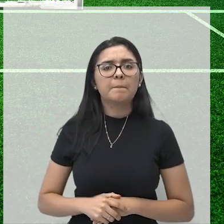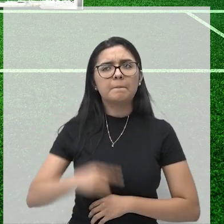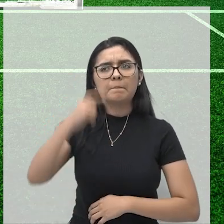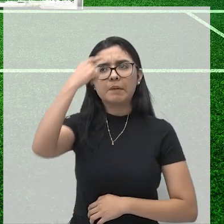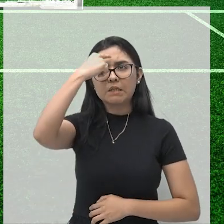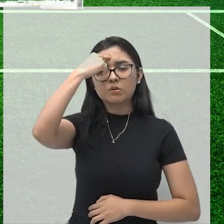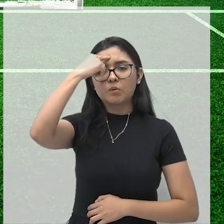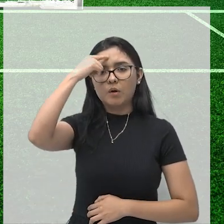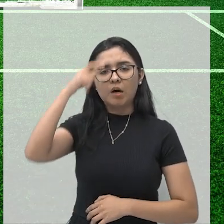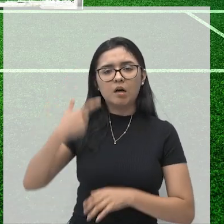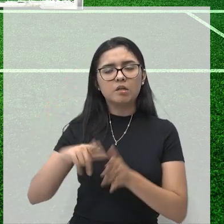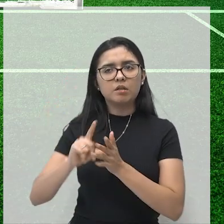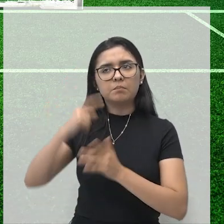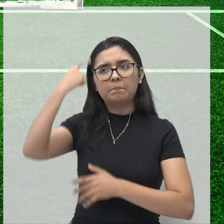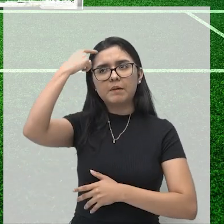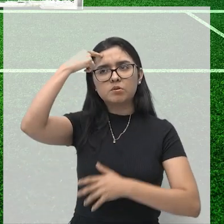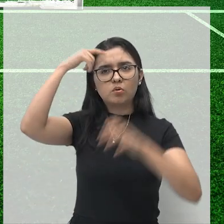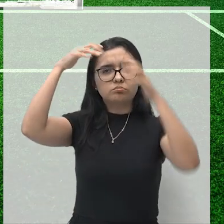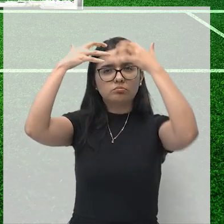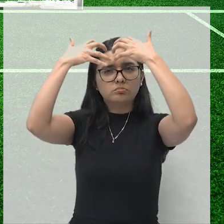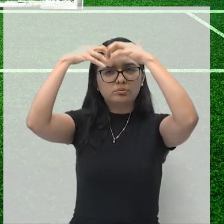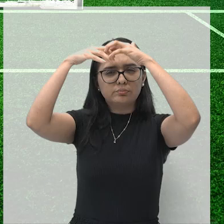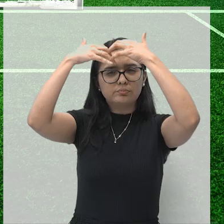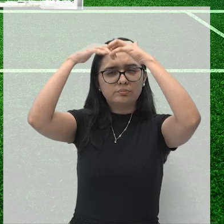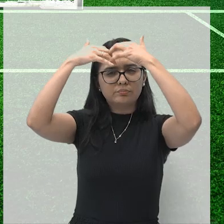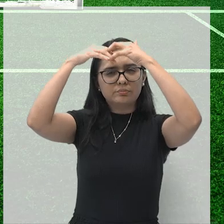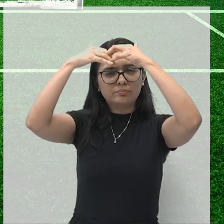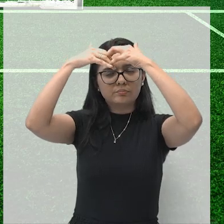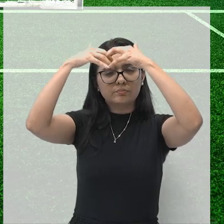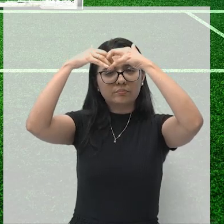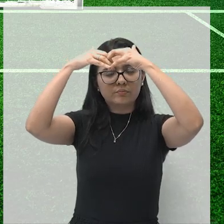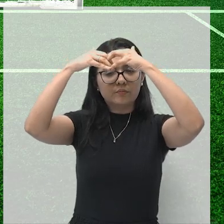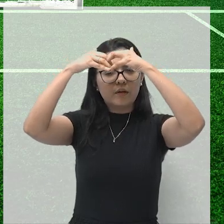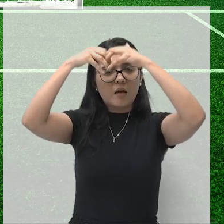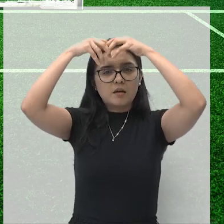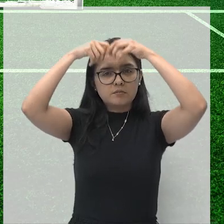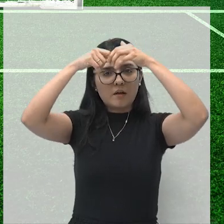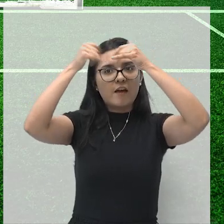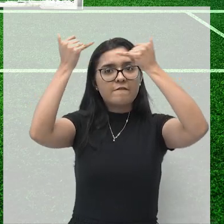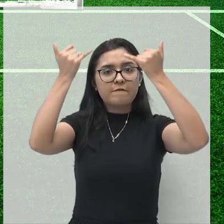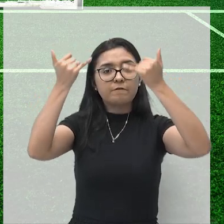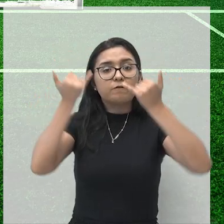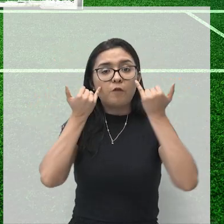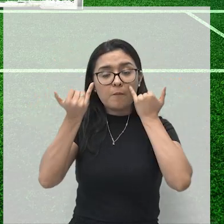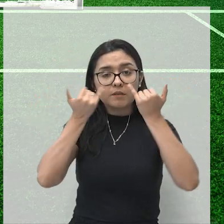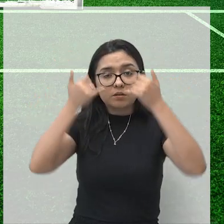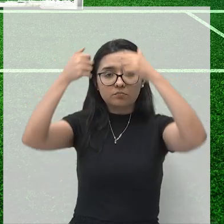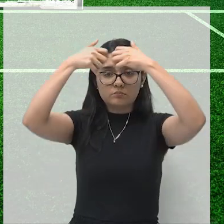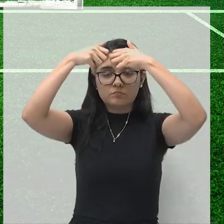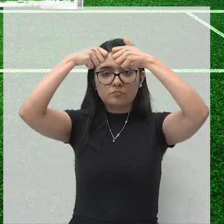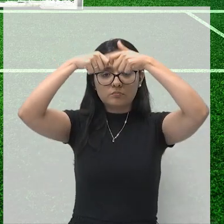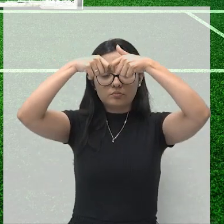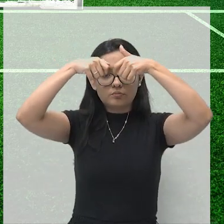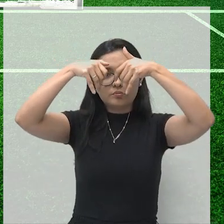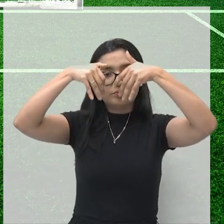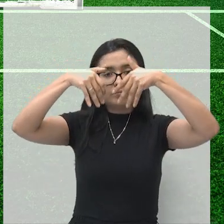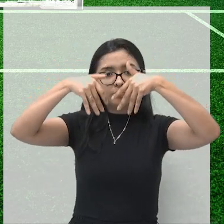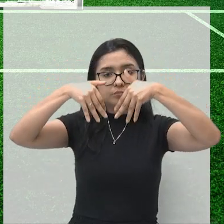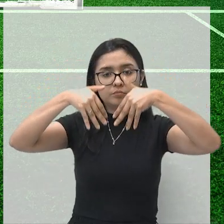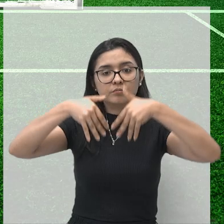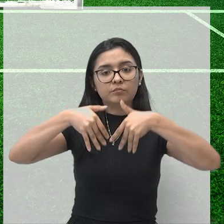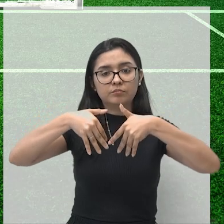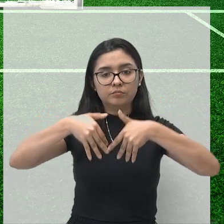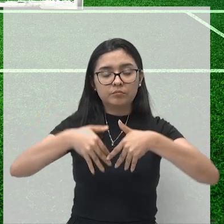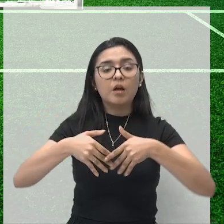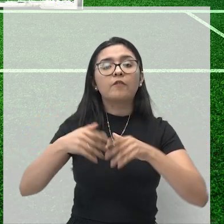primeiro pelo cérebro, pelo sistema nervoso central, que jogou a informação para o sistema nervoso periférico, que fica